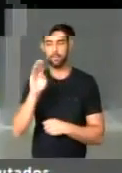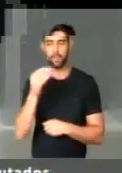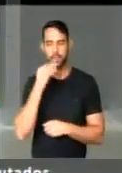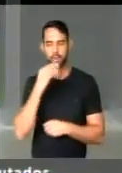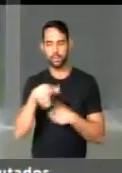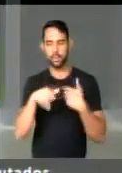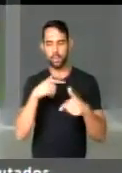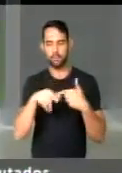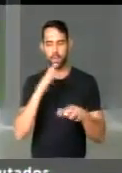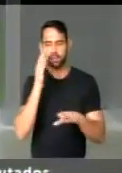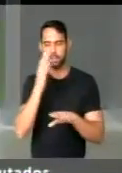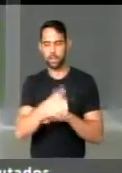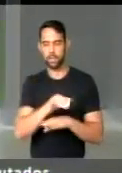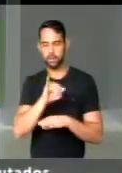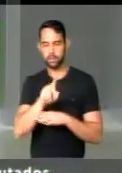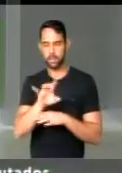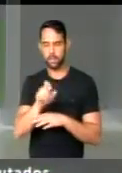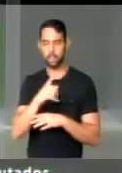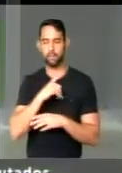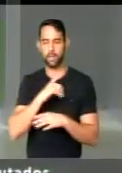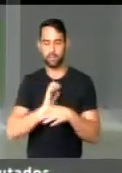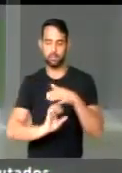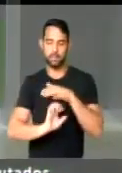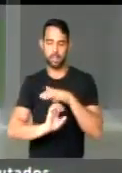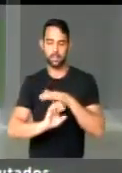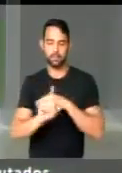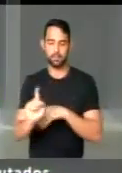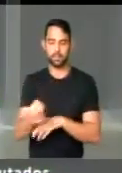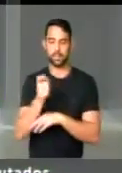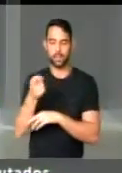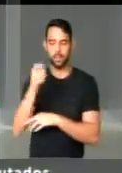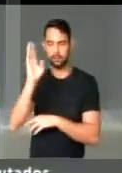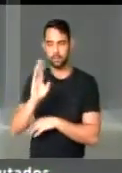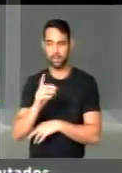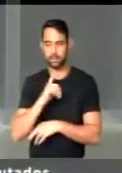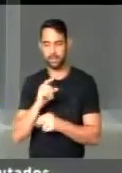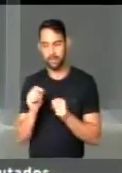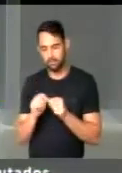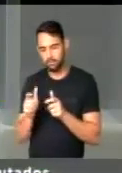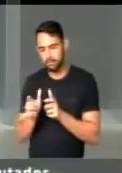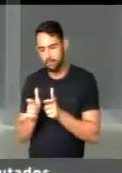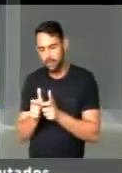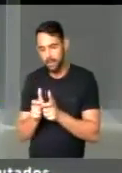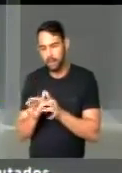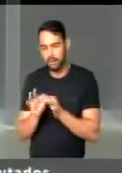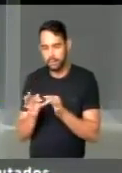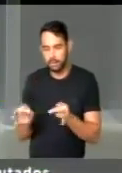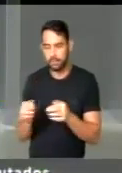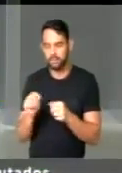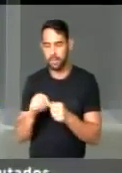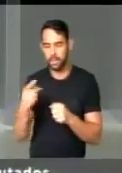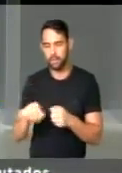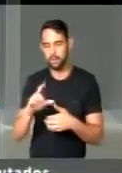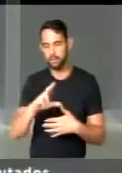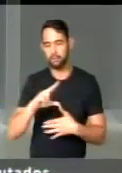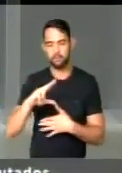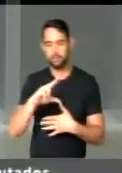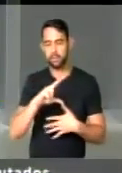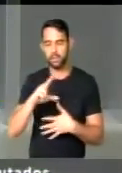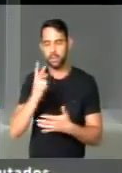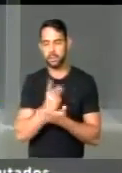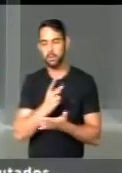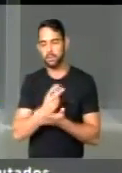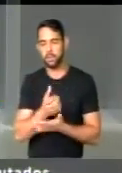e indiretos. A indústria pesqueira nacional ainda é pequena na América Latina e estão